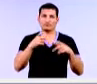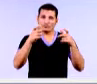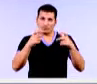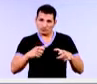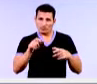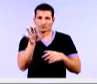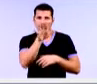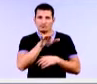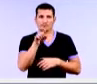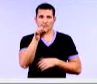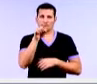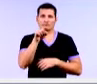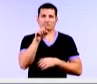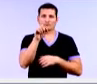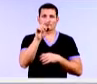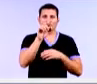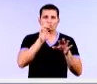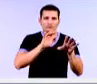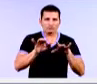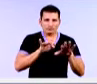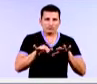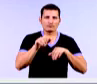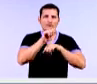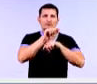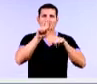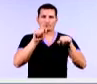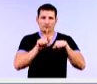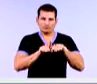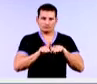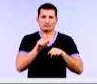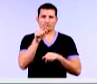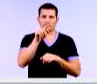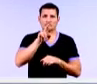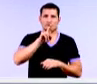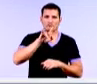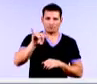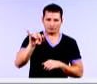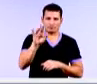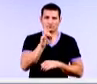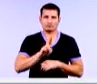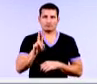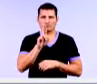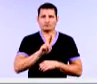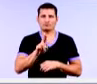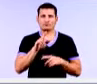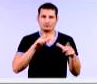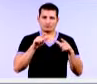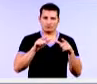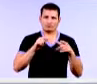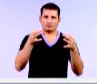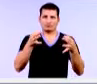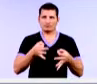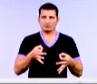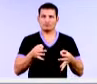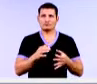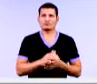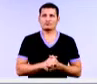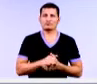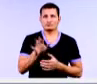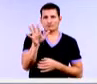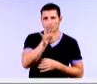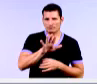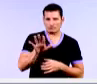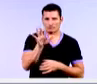escrever os algoritmos em que você vai trabalhar, certo? Olha lá, área